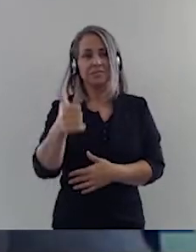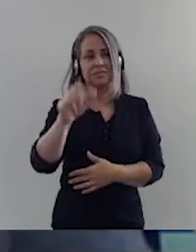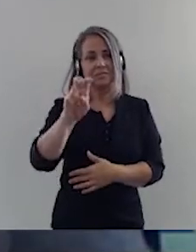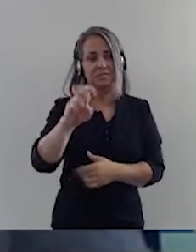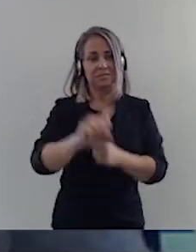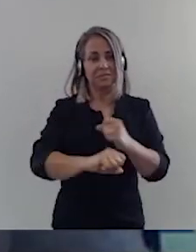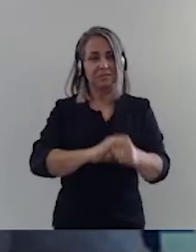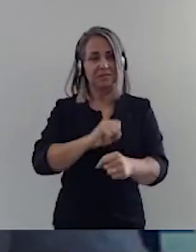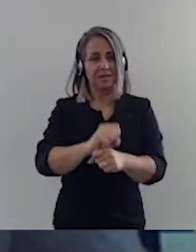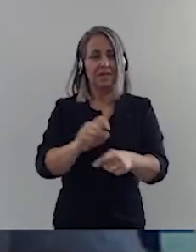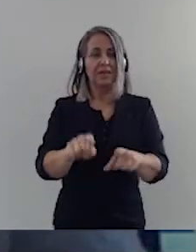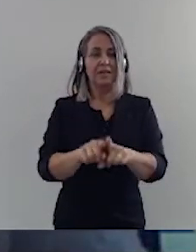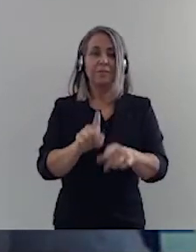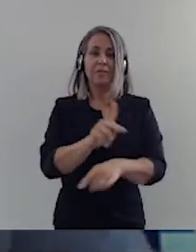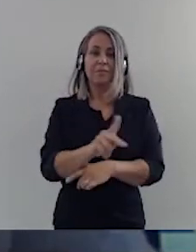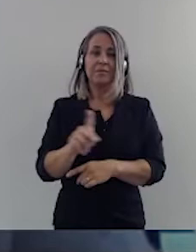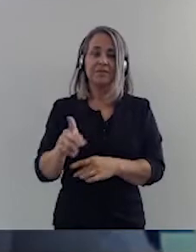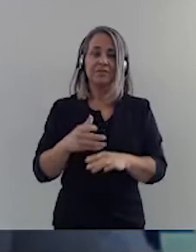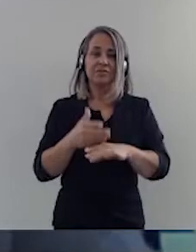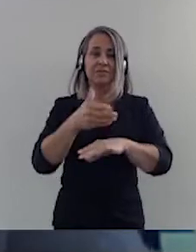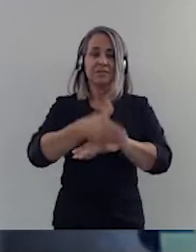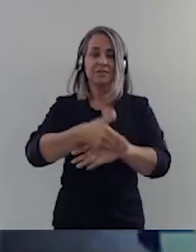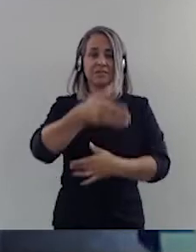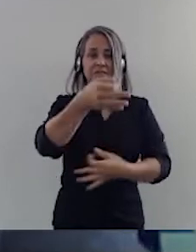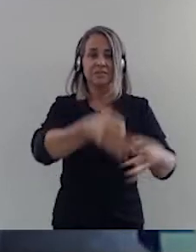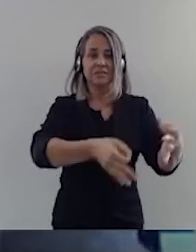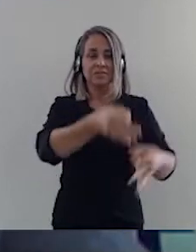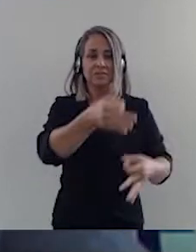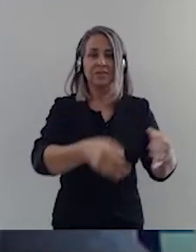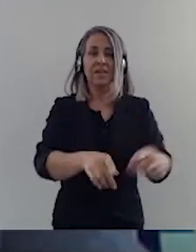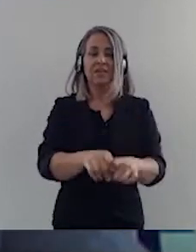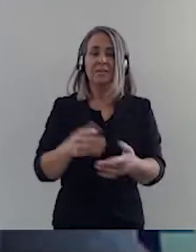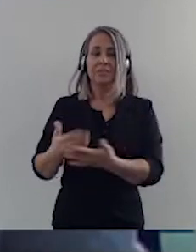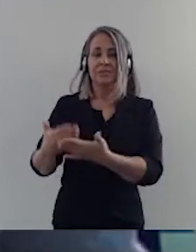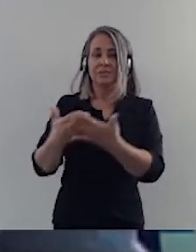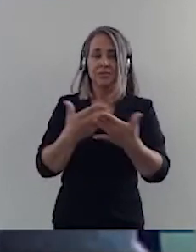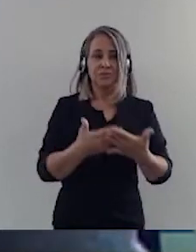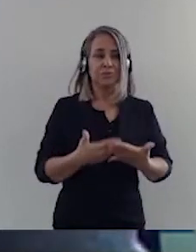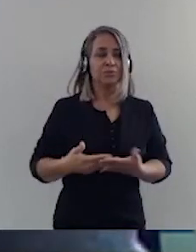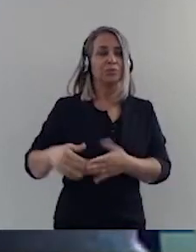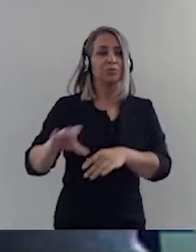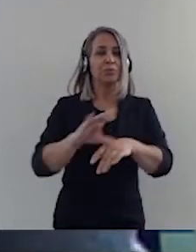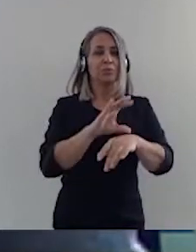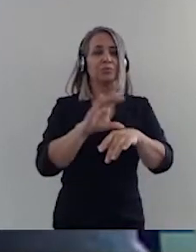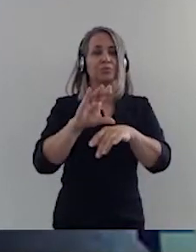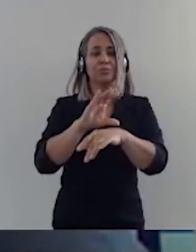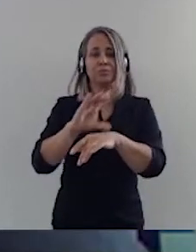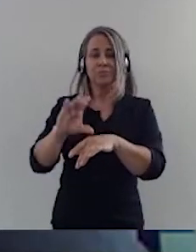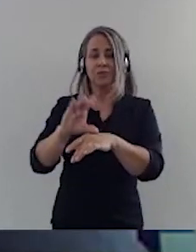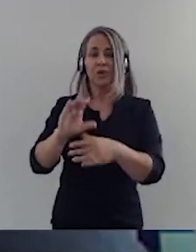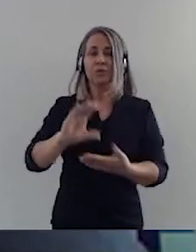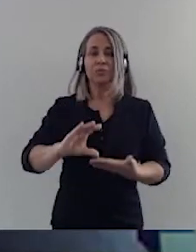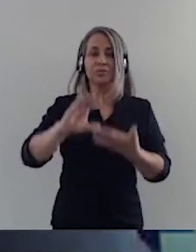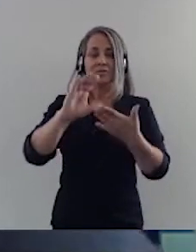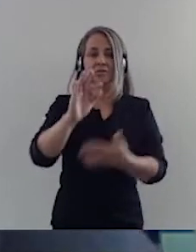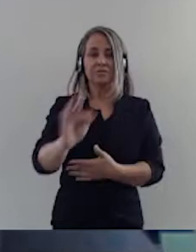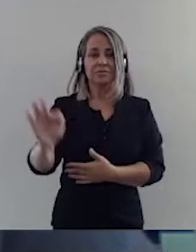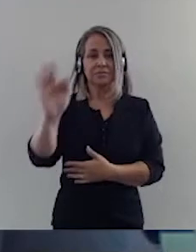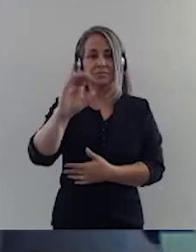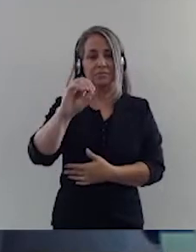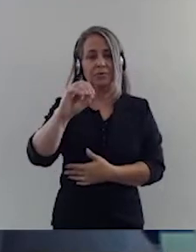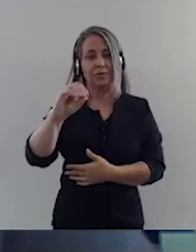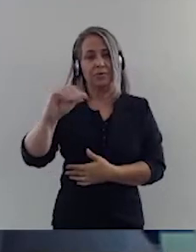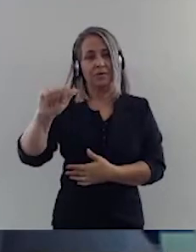Comissão de Acesso à Justiça e membro da Comissão de Estudos Constitucionais do Conselho Federal da OAB